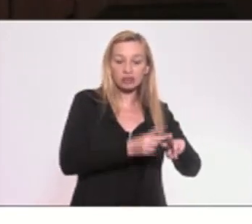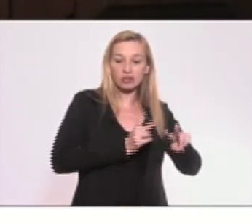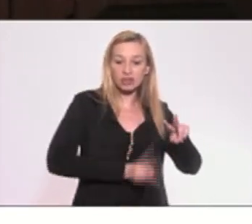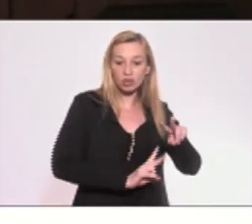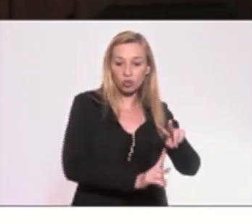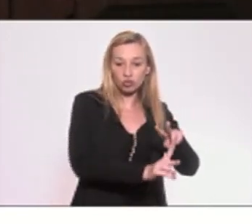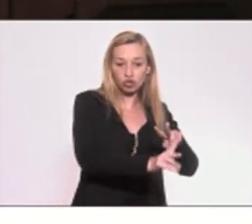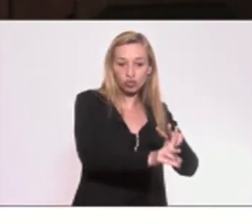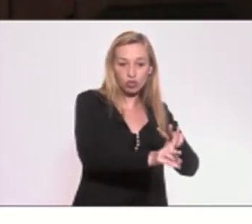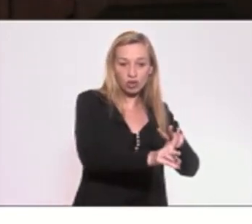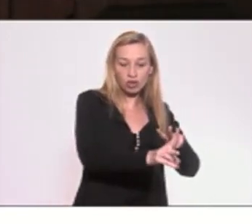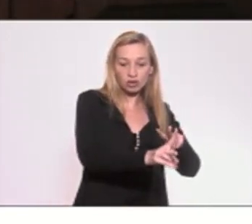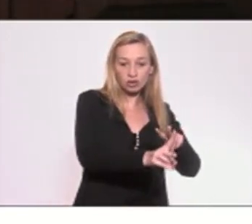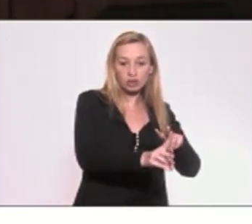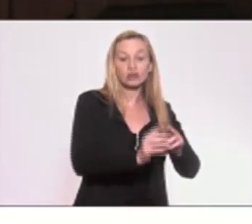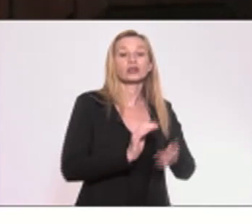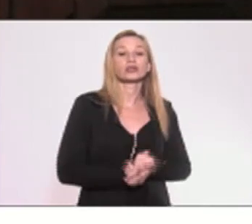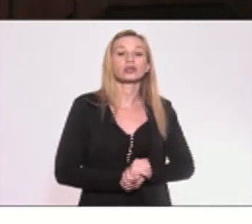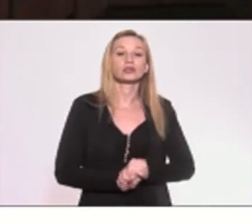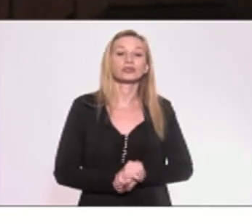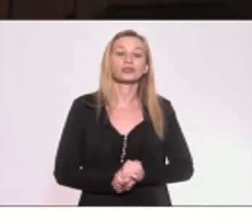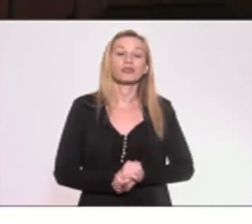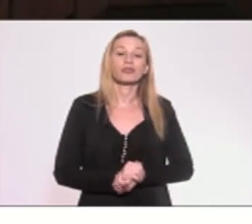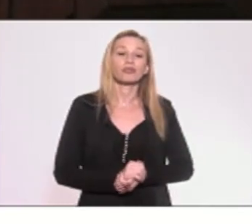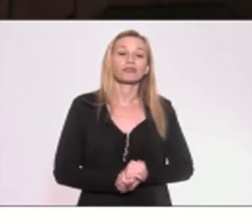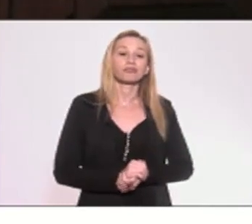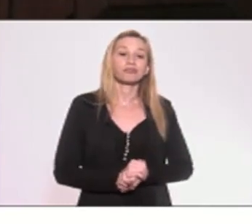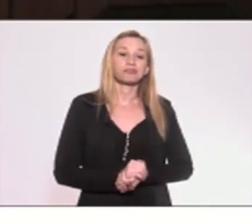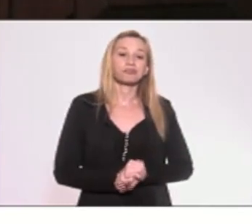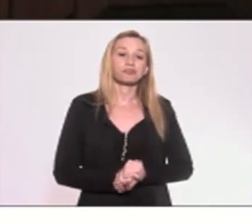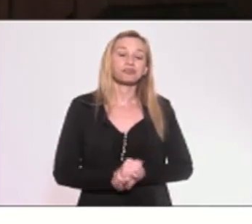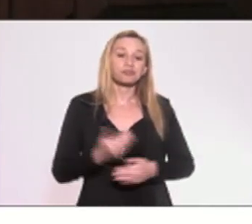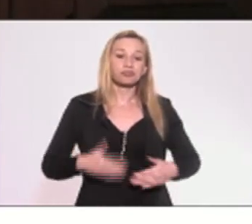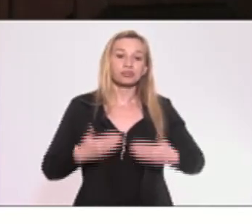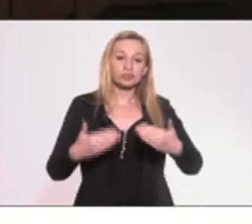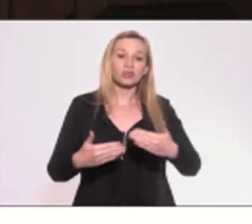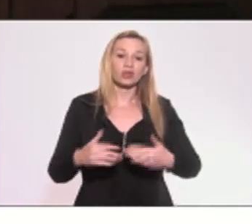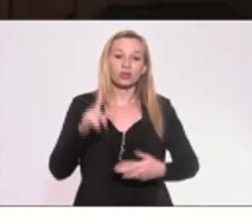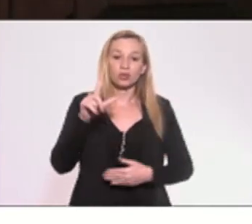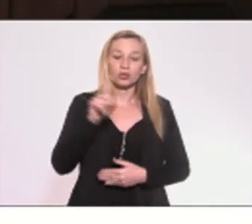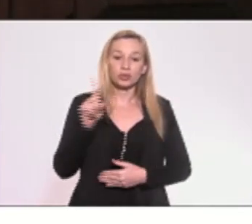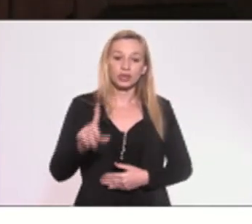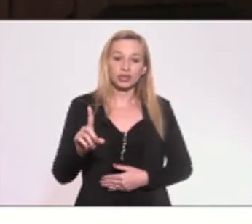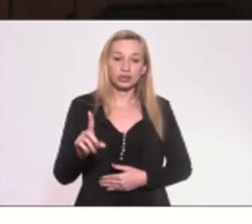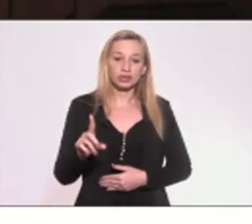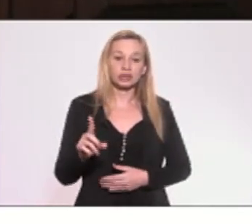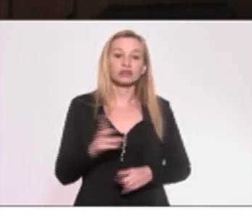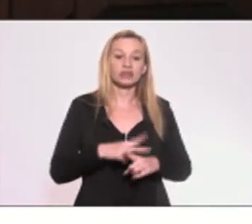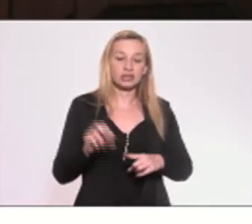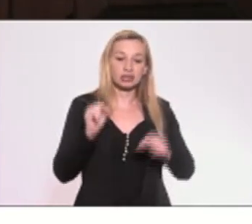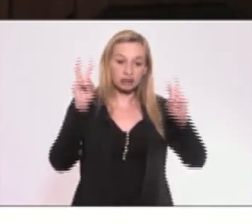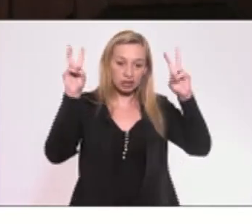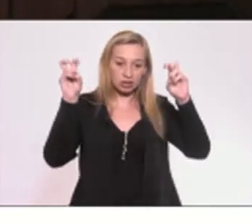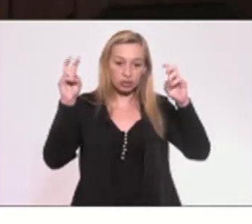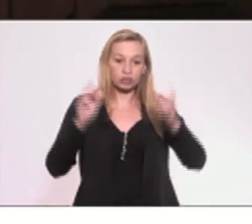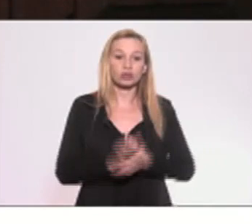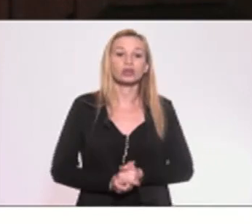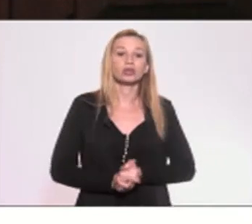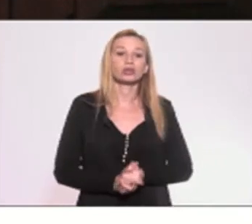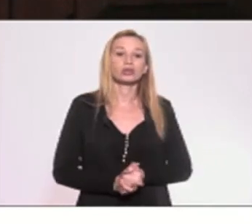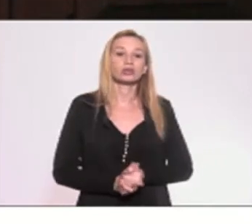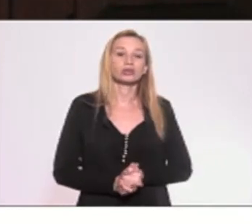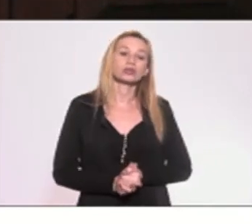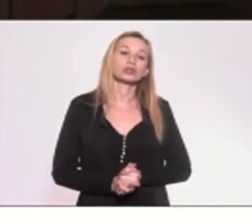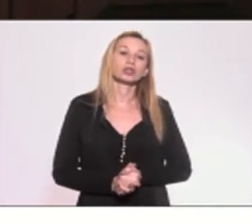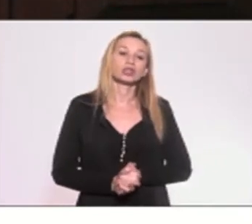mantida. Sobre esse aspecto, vale trazer considerações do ministro Luiz Roberto Barroso, vencido nesse caso, no qual ele, de